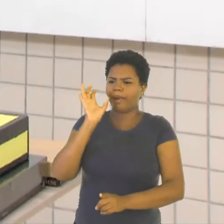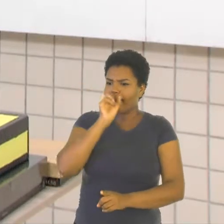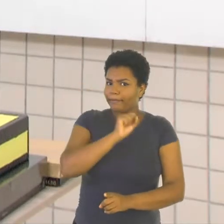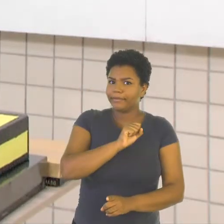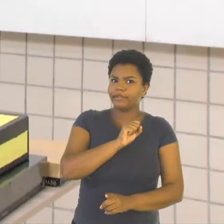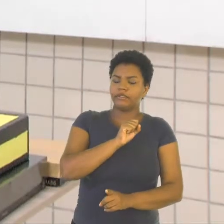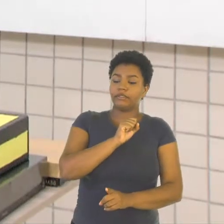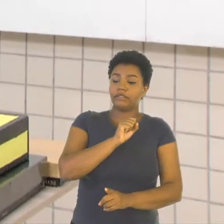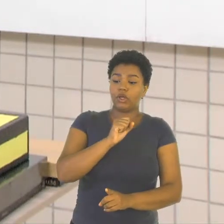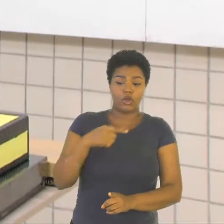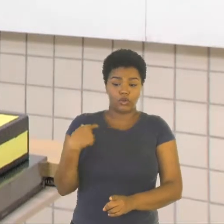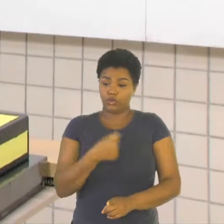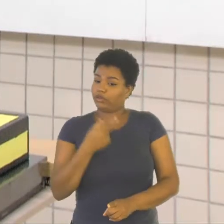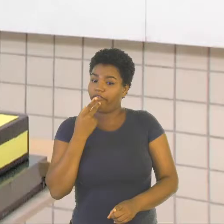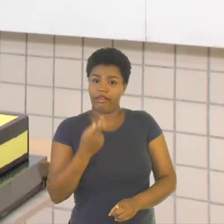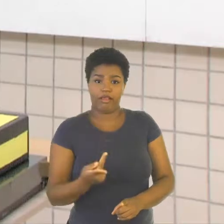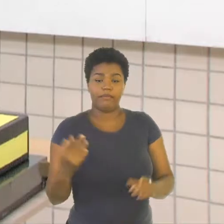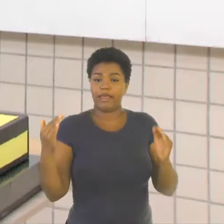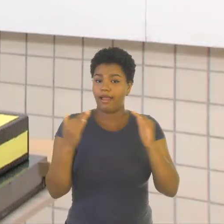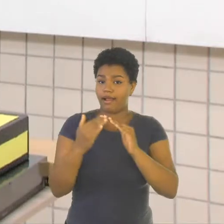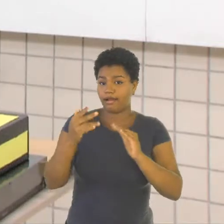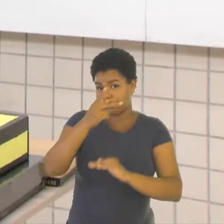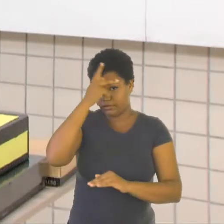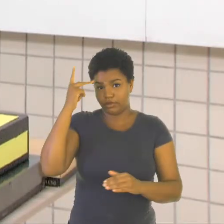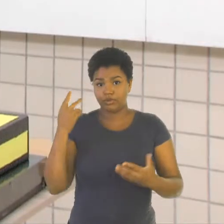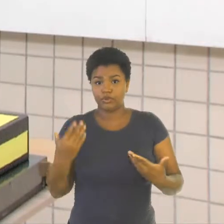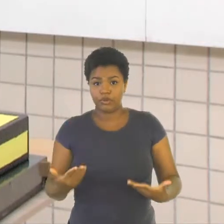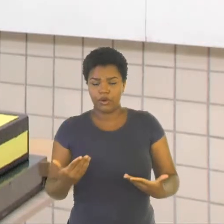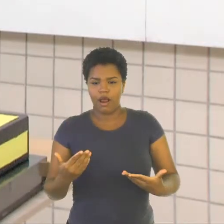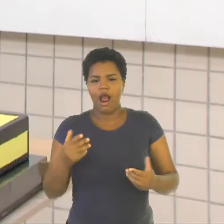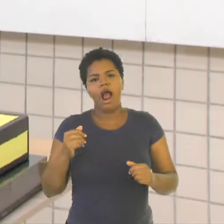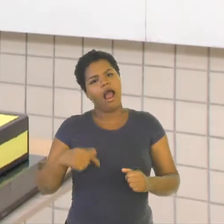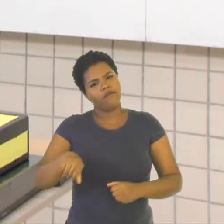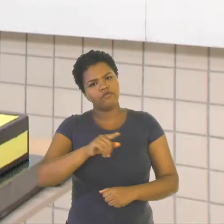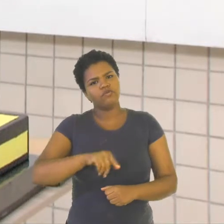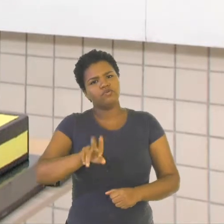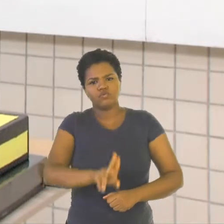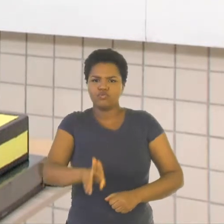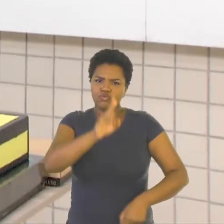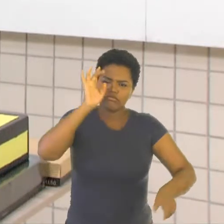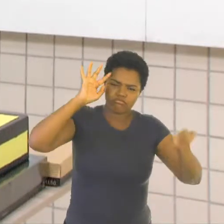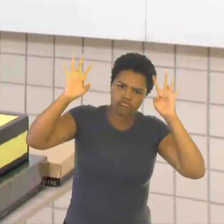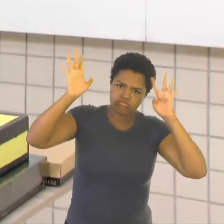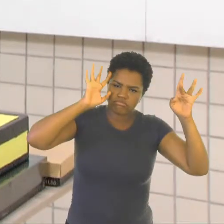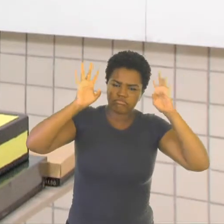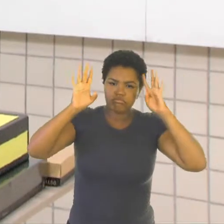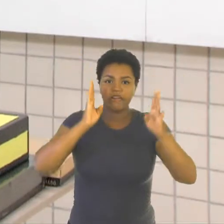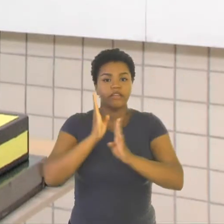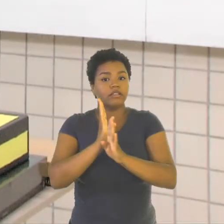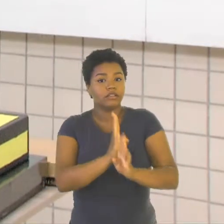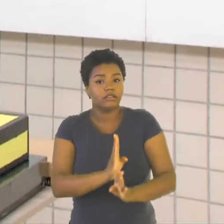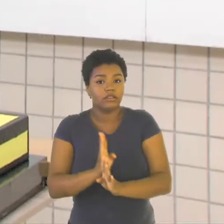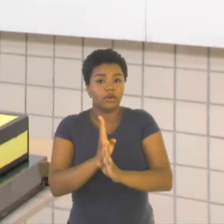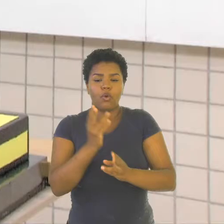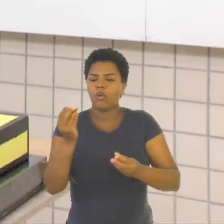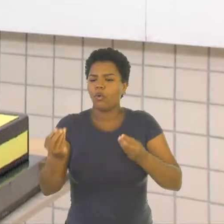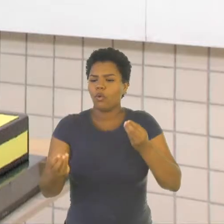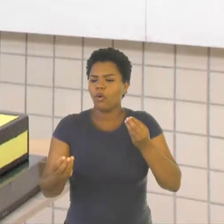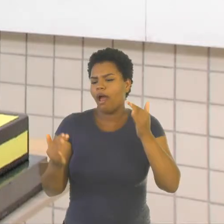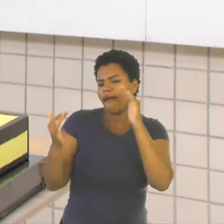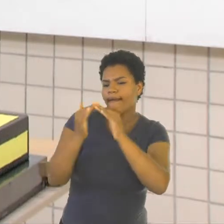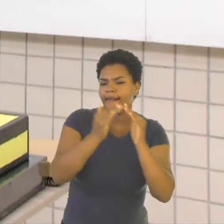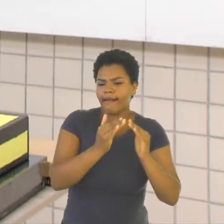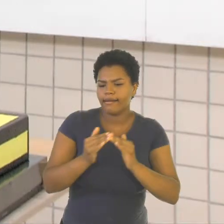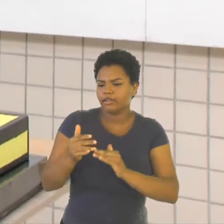falamos da casa de gente. E aí é onde entra a imaginação de vocês, que eu falei, vão descobrir como que é a casa de gente, que tem